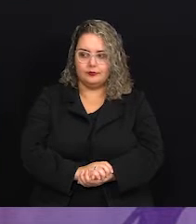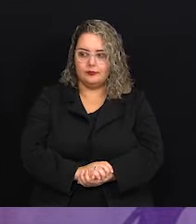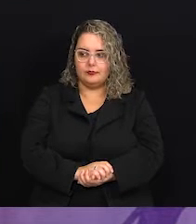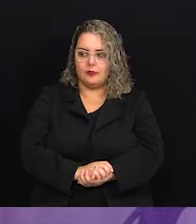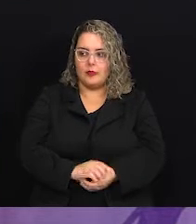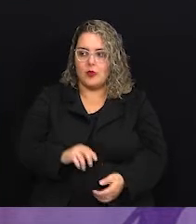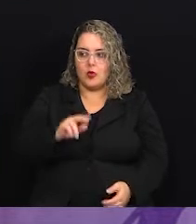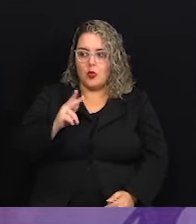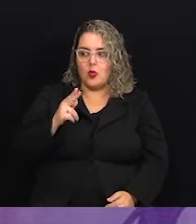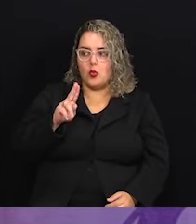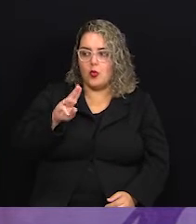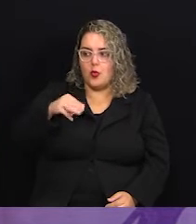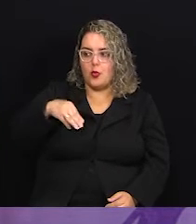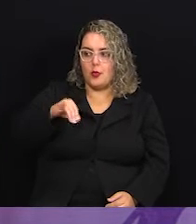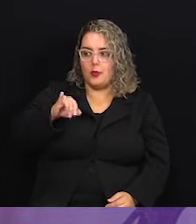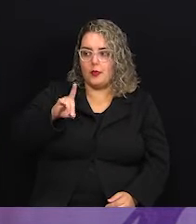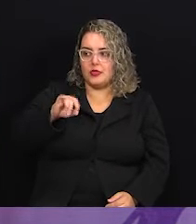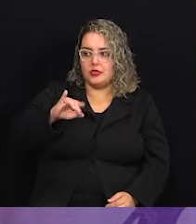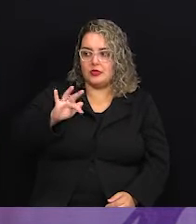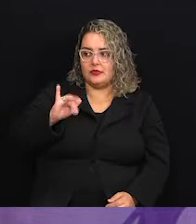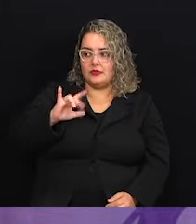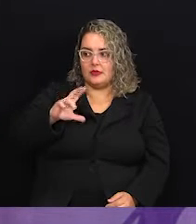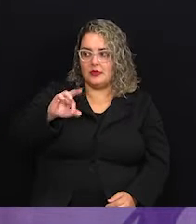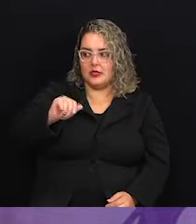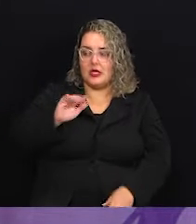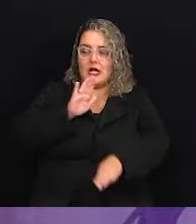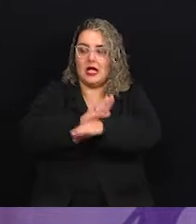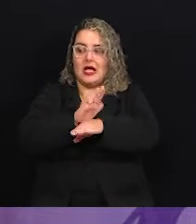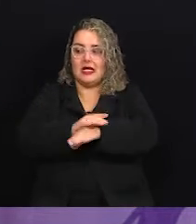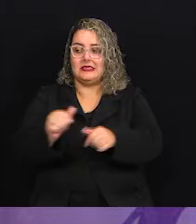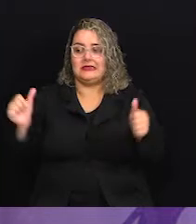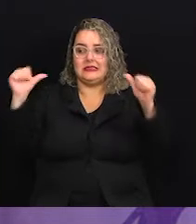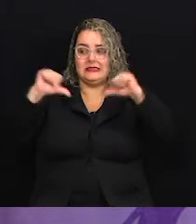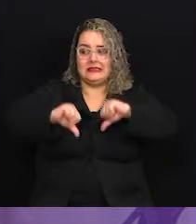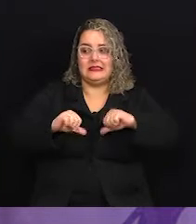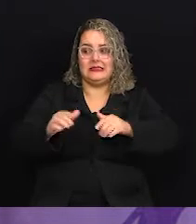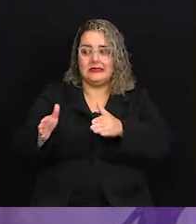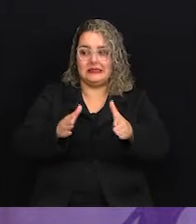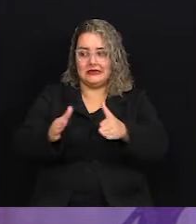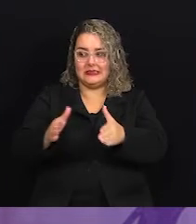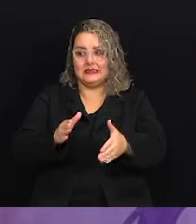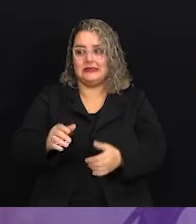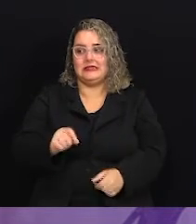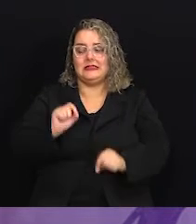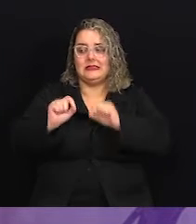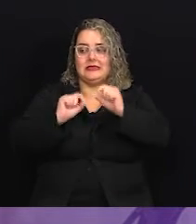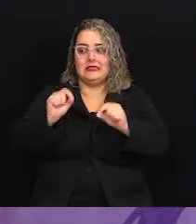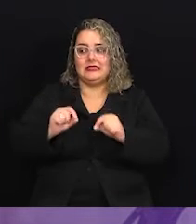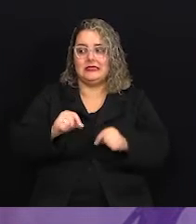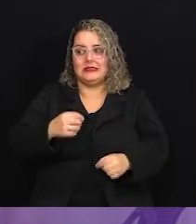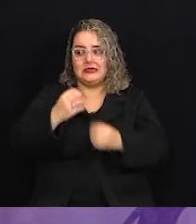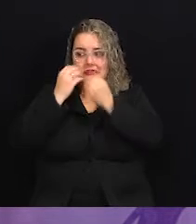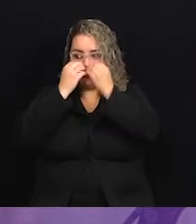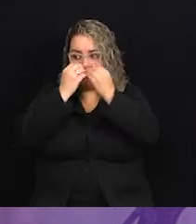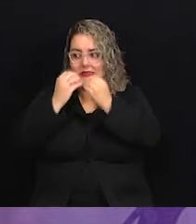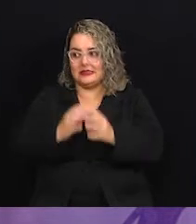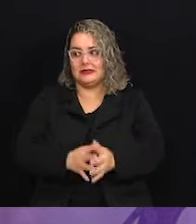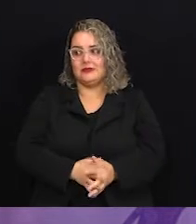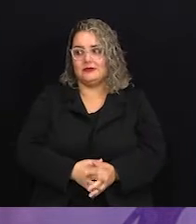de umidificar, né? Os umidificadores ajudam ou pioram a situação aí de quem tem